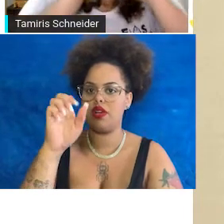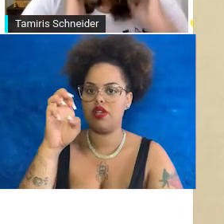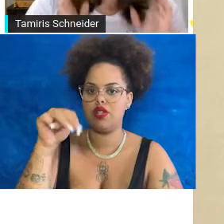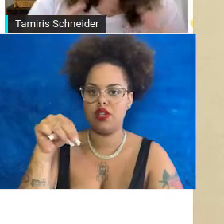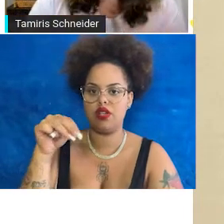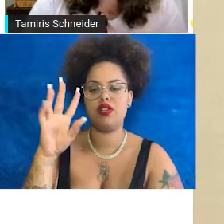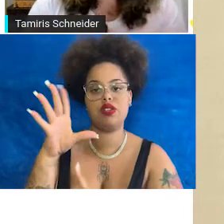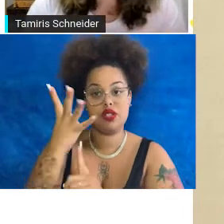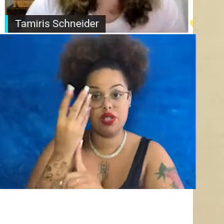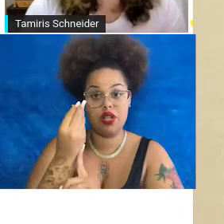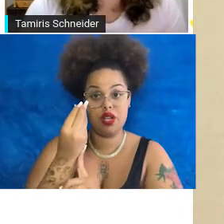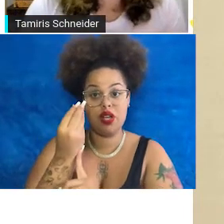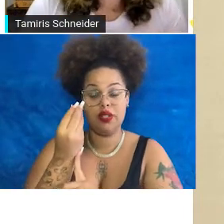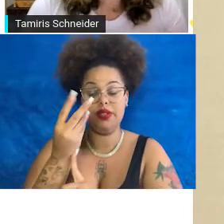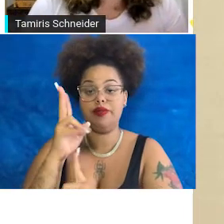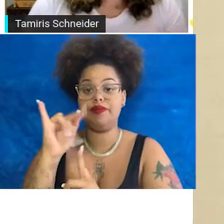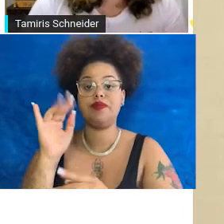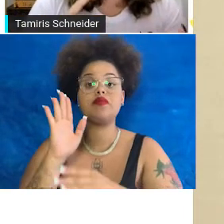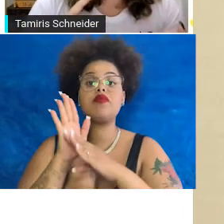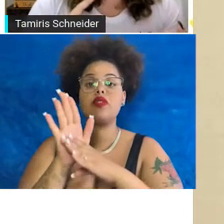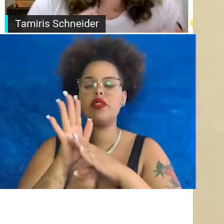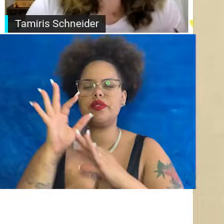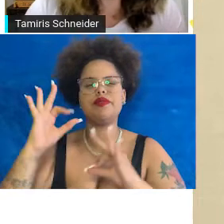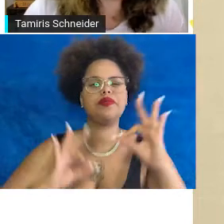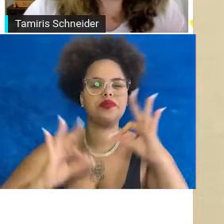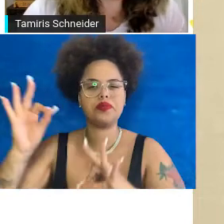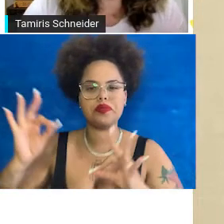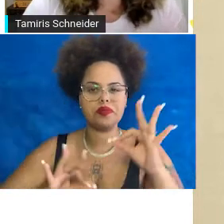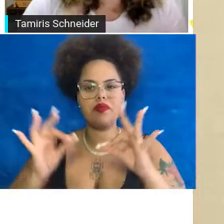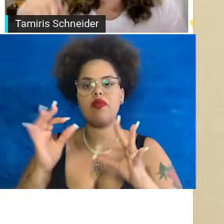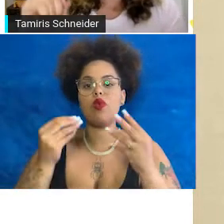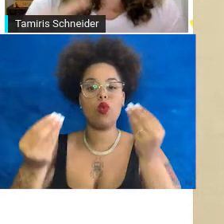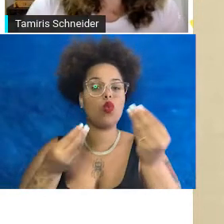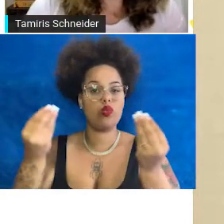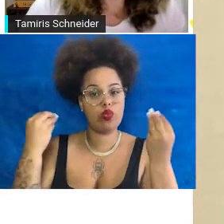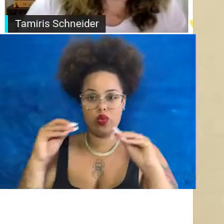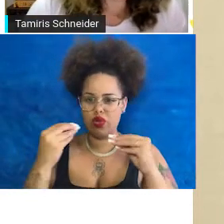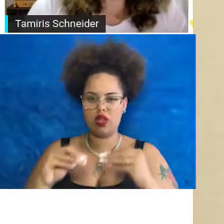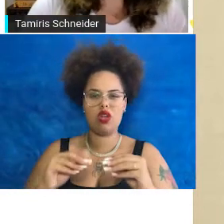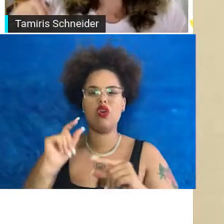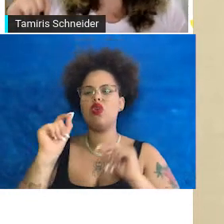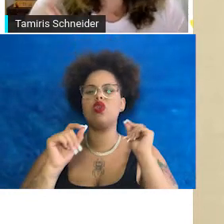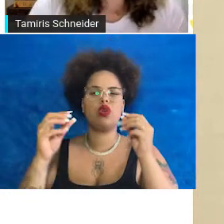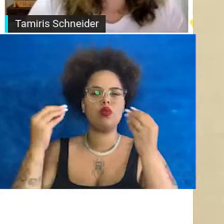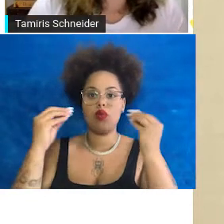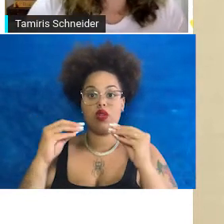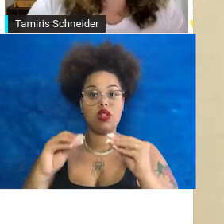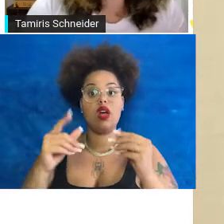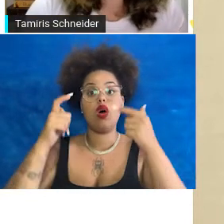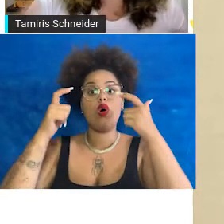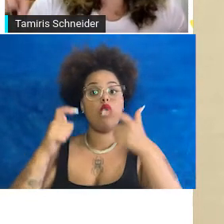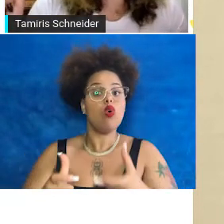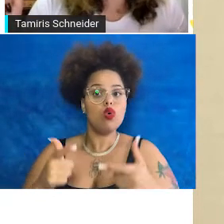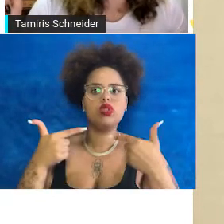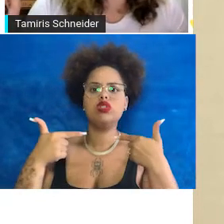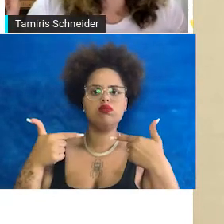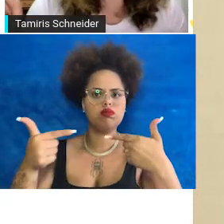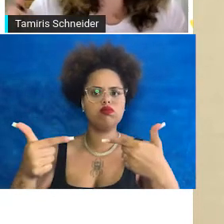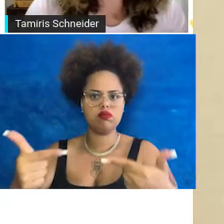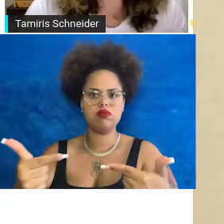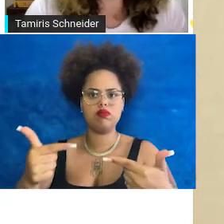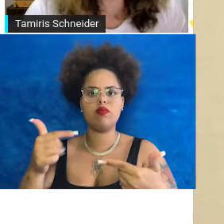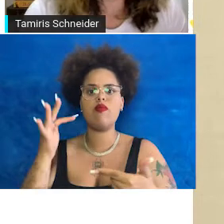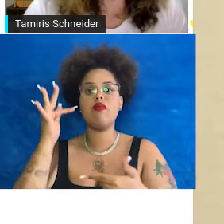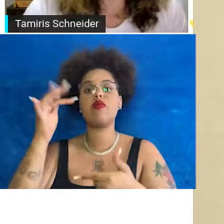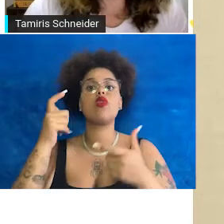aqui vai te ajudar a organizar como montar, o que montar, onde correr, futuramente onde